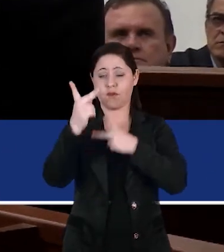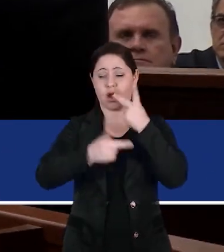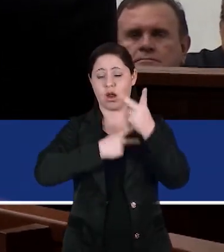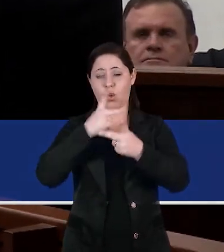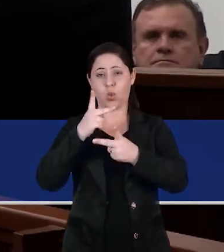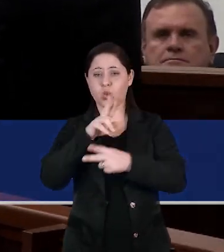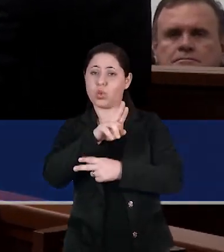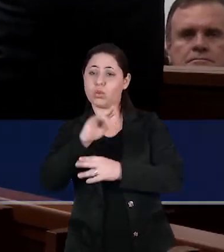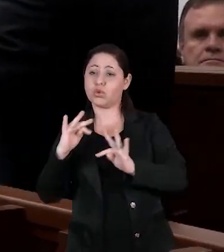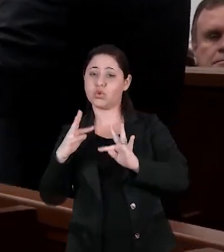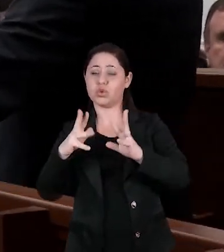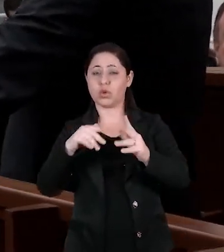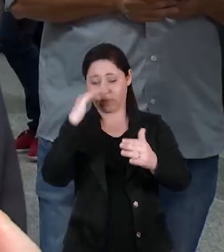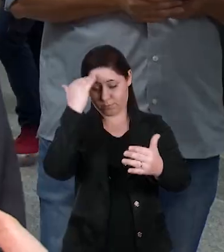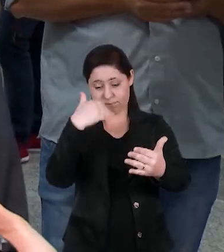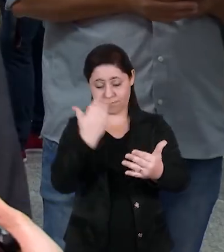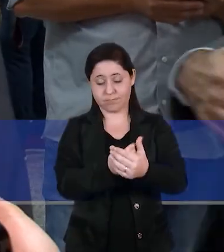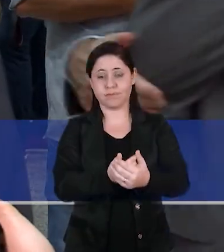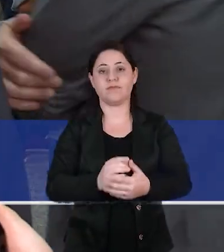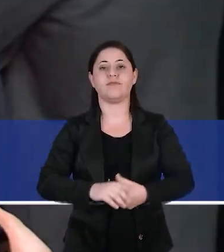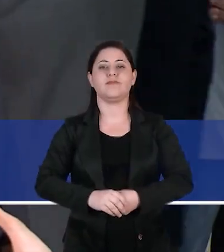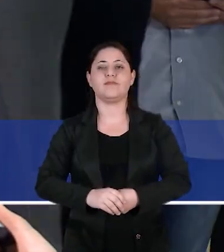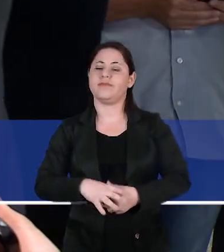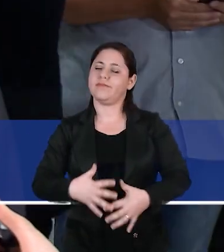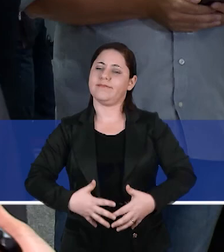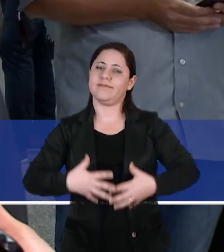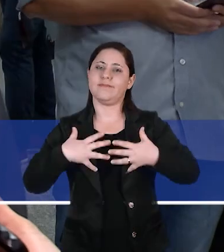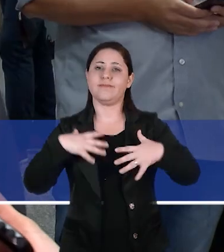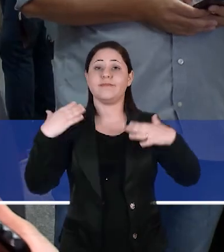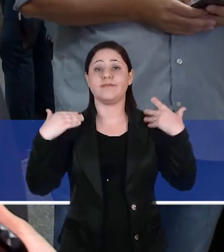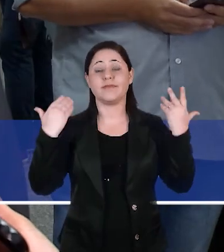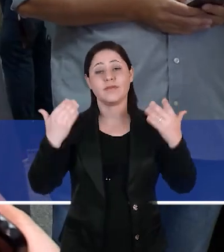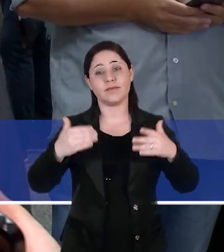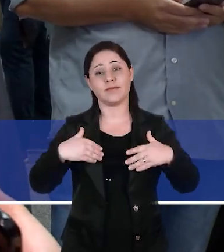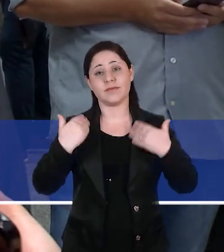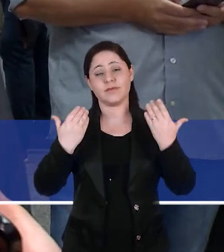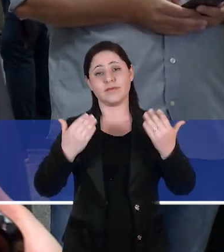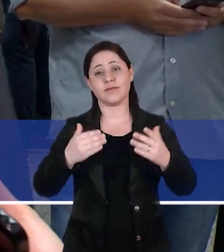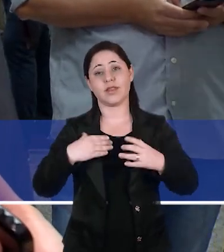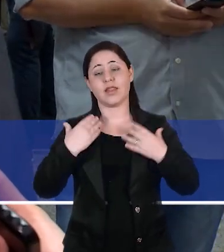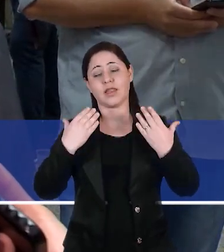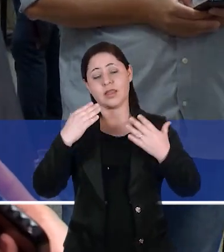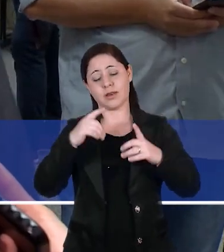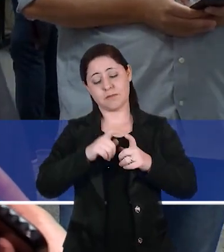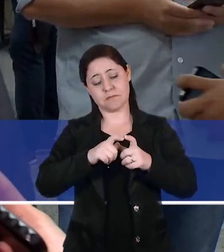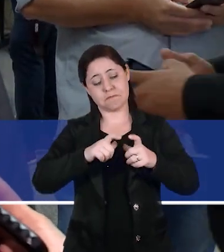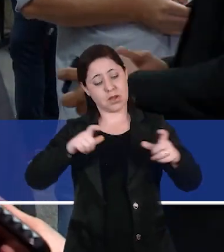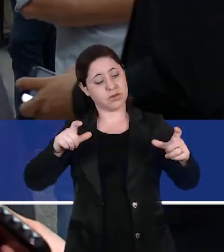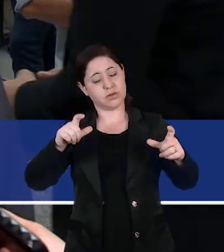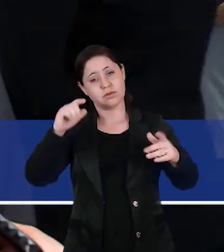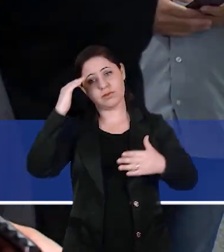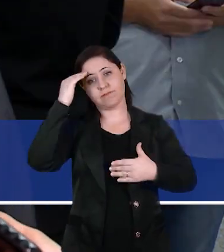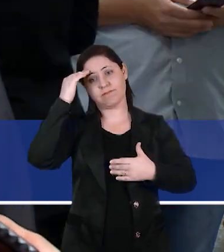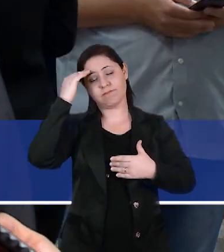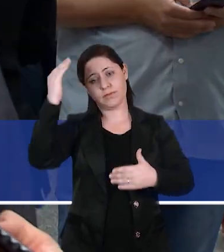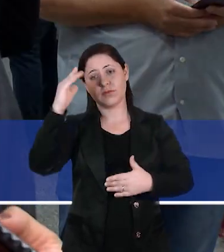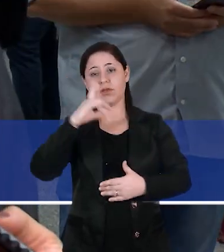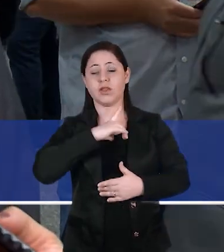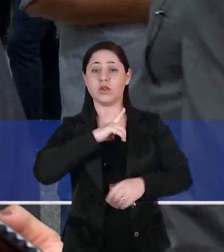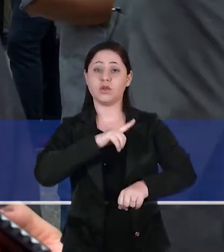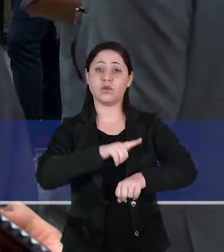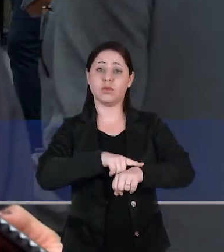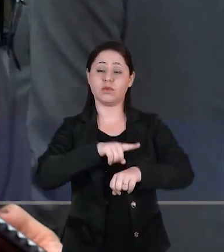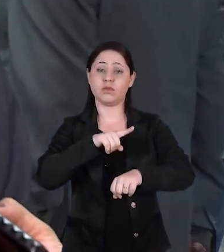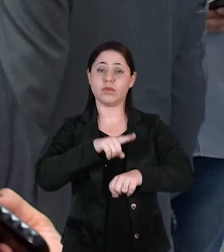nome de todos os homenageados. Dizer da satisfação, da alegria e, obviamente, da imensa gratidão que eu tenho